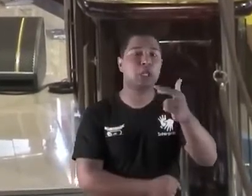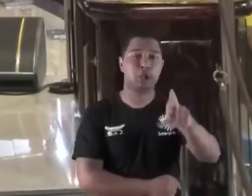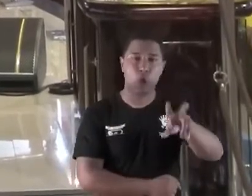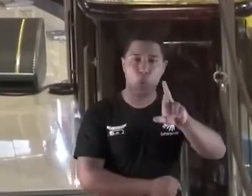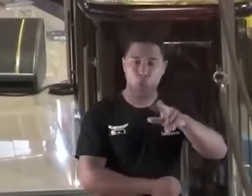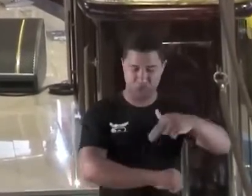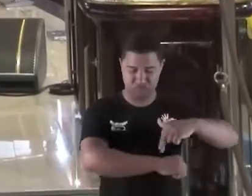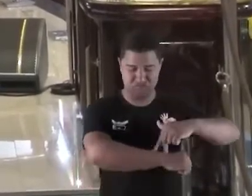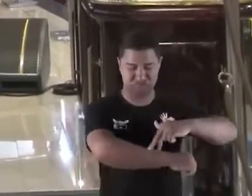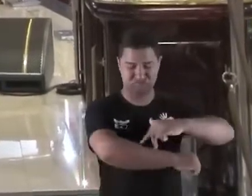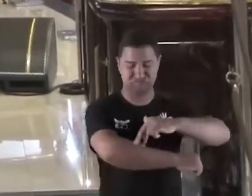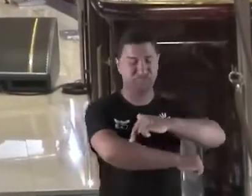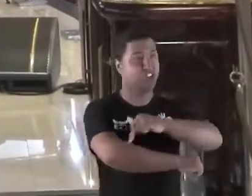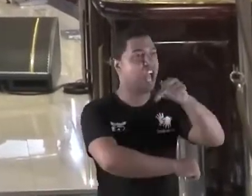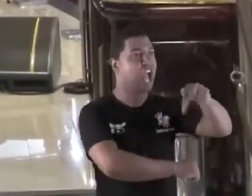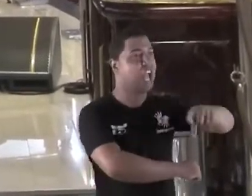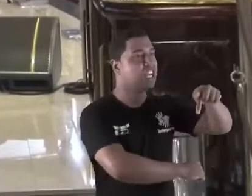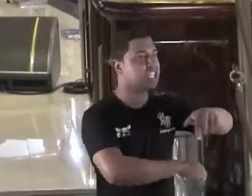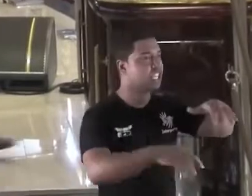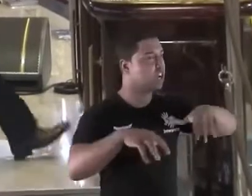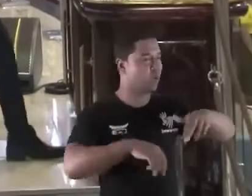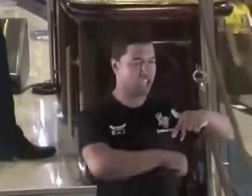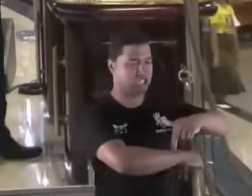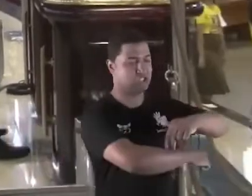Altar não é desfile de moda.